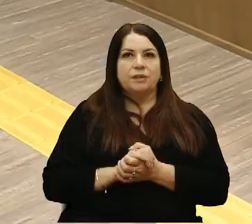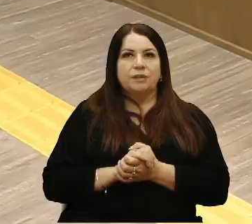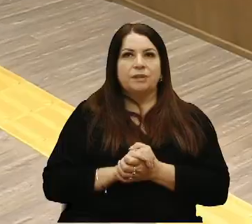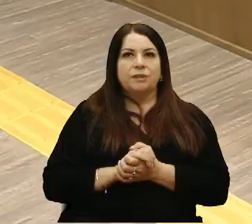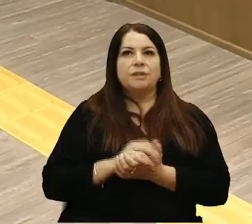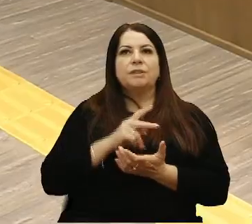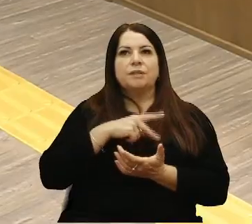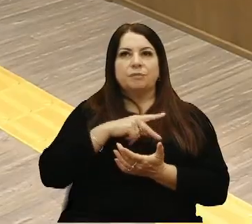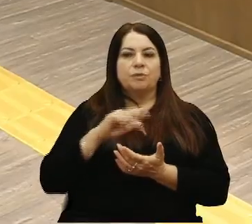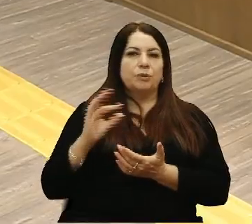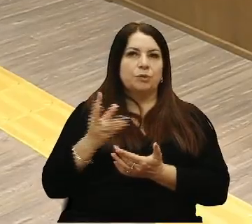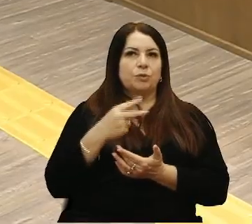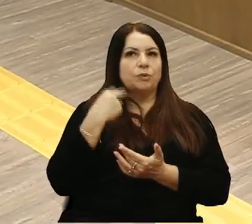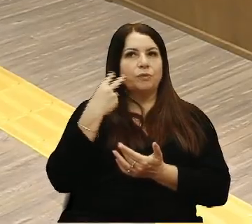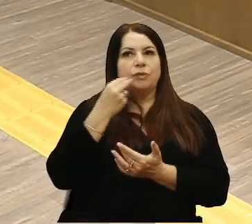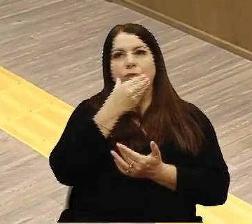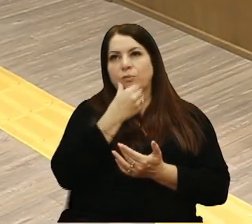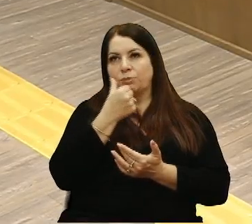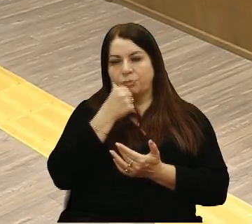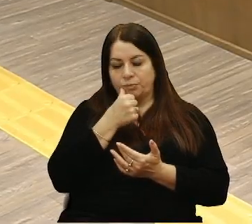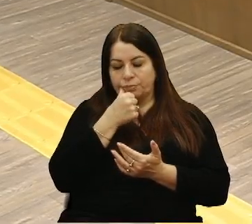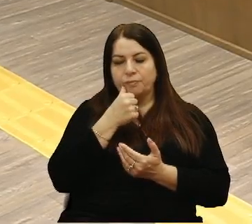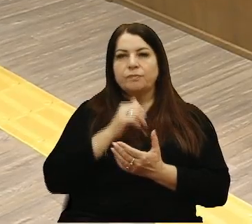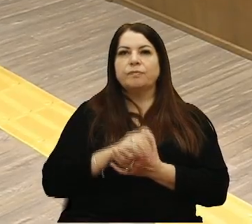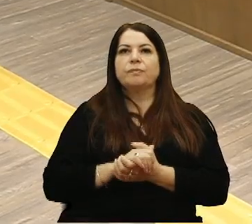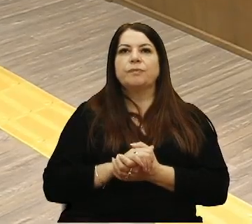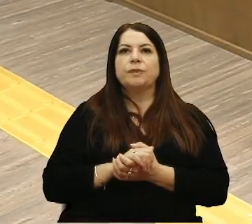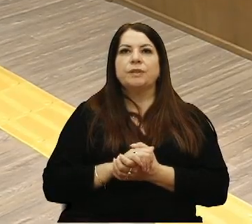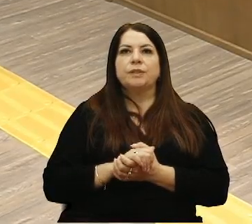Senhor presidente, senhoras e senhores vereadores,